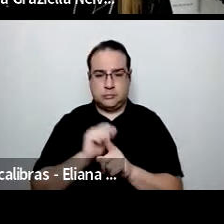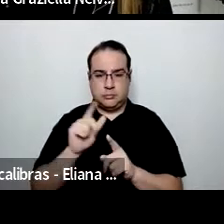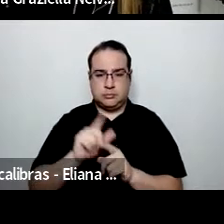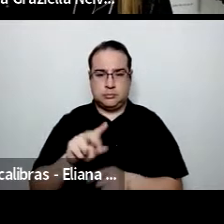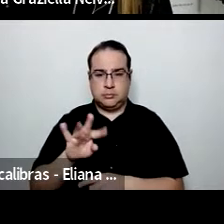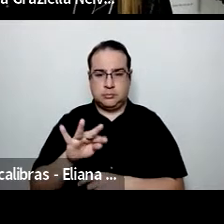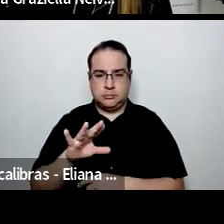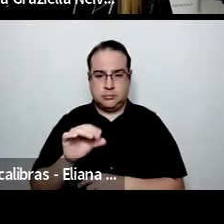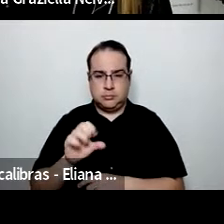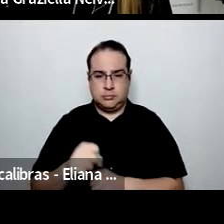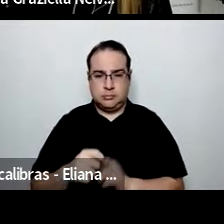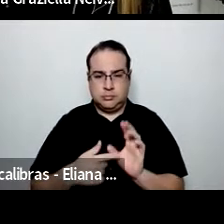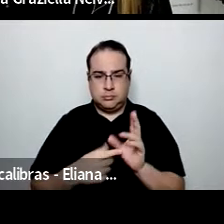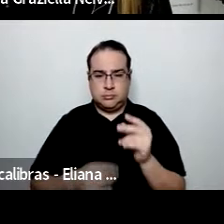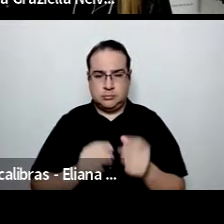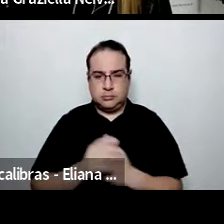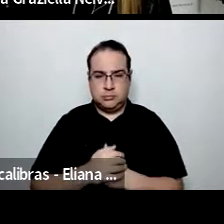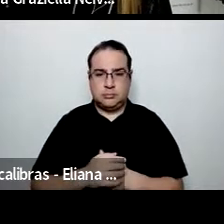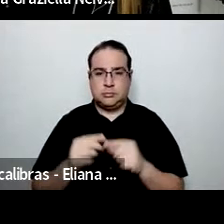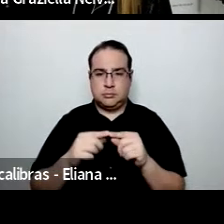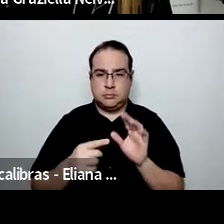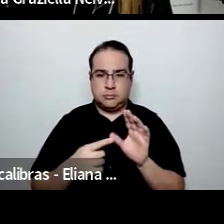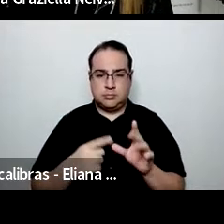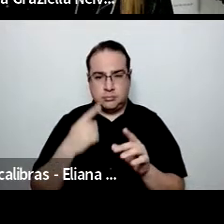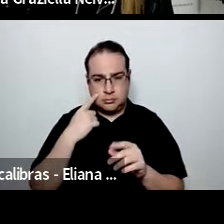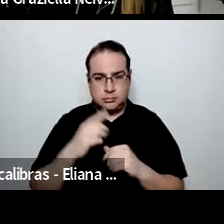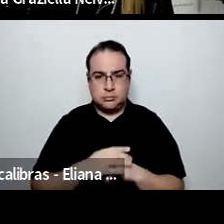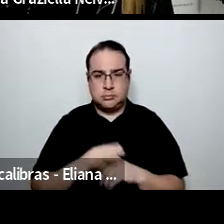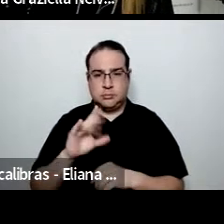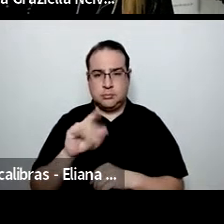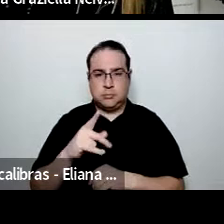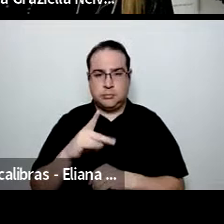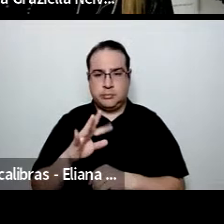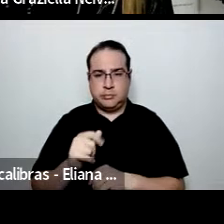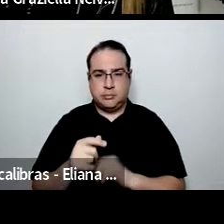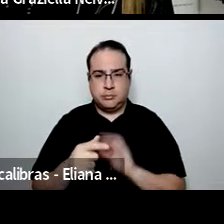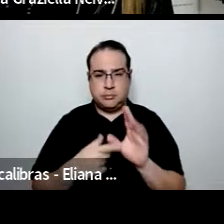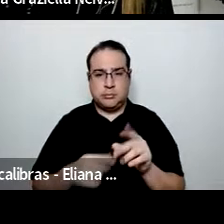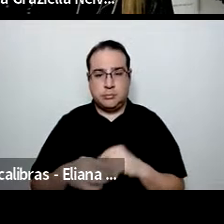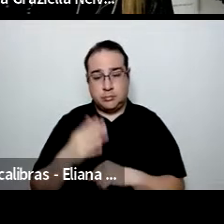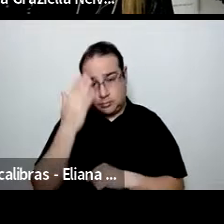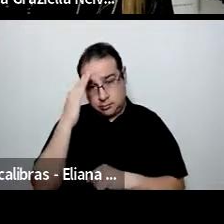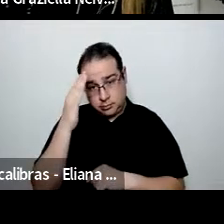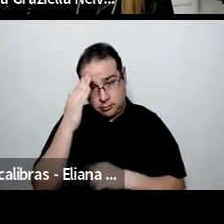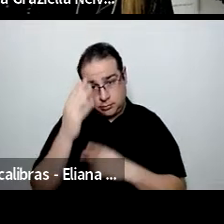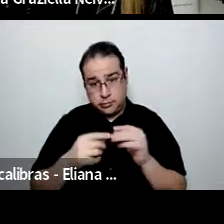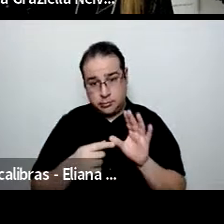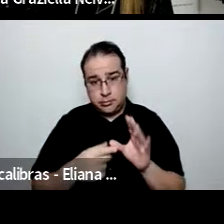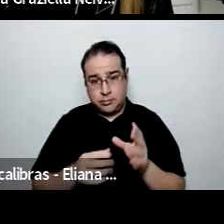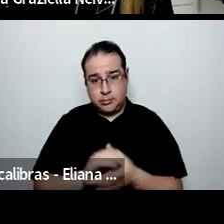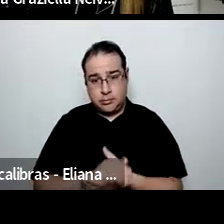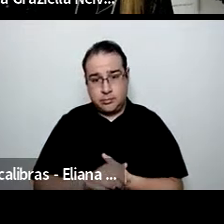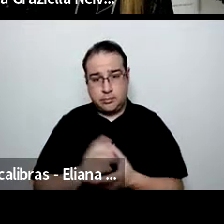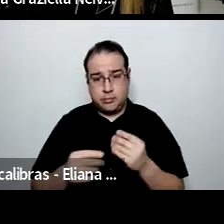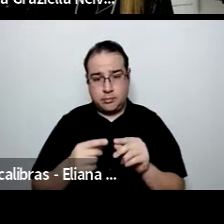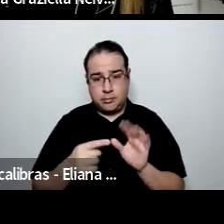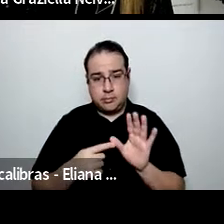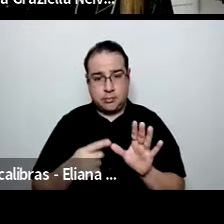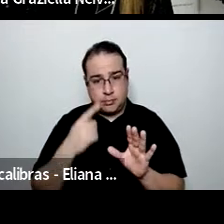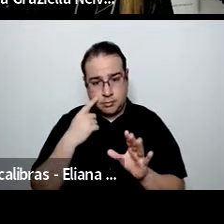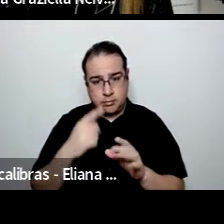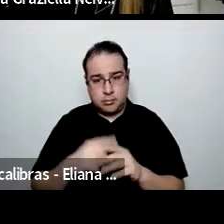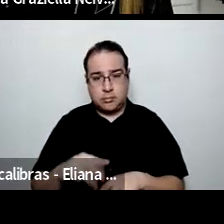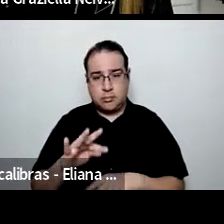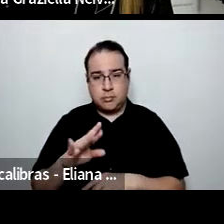fala na sua modicidade diante do custo total da campanha eu tô entendendo seguinte a campanha o os gastos declarados